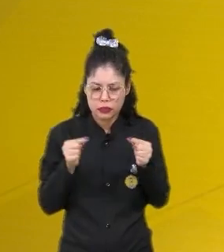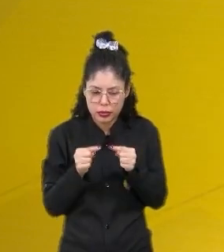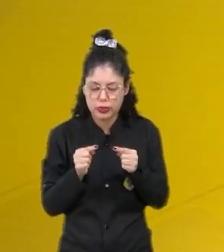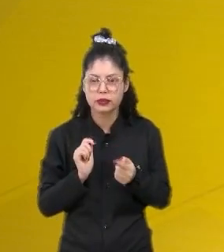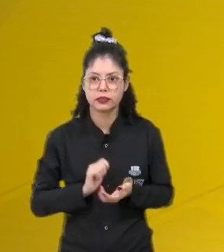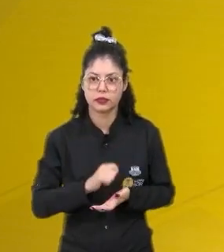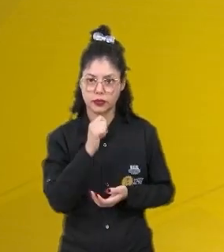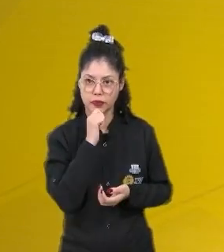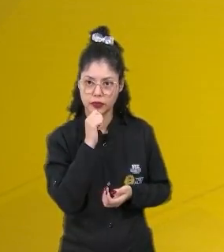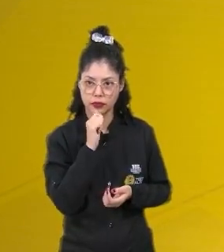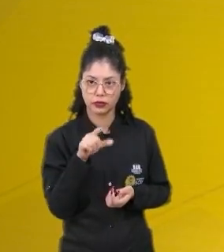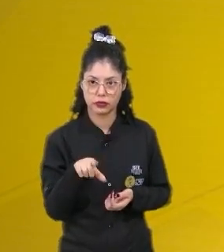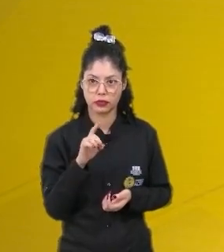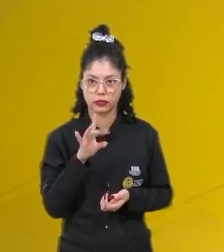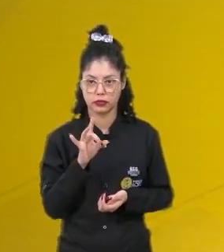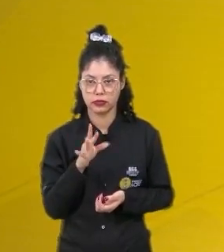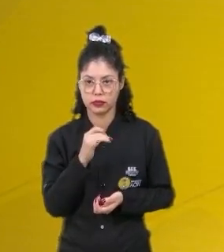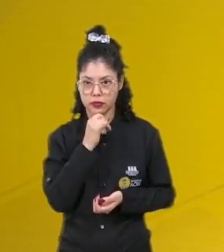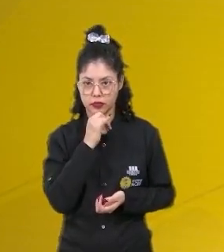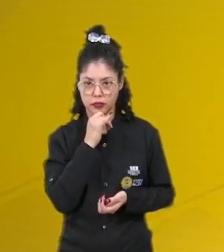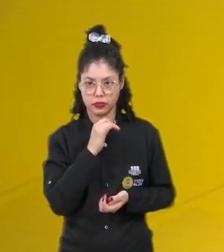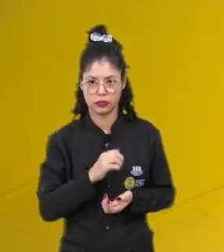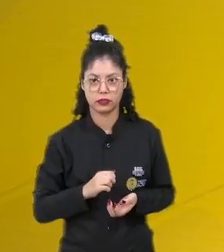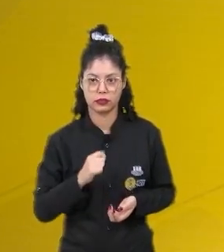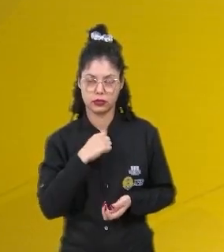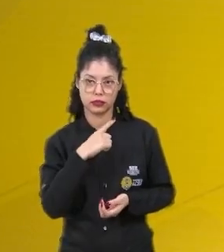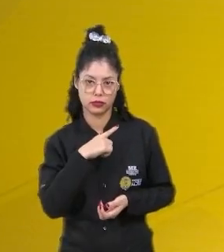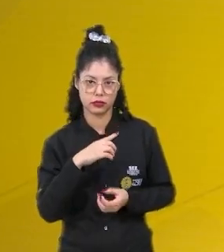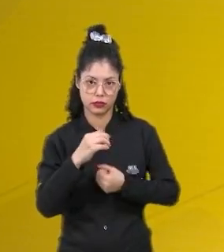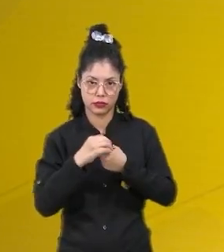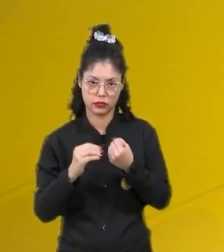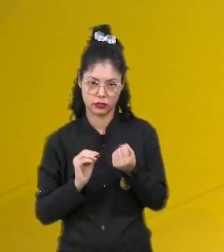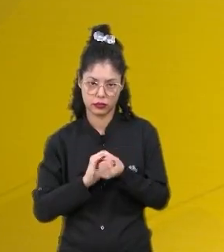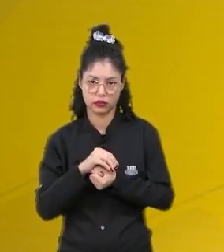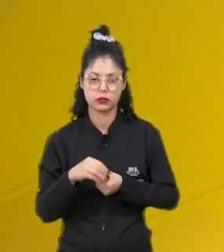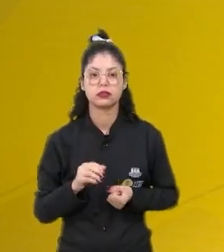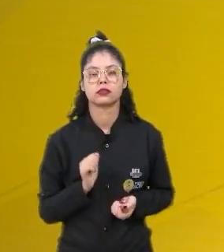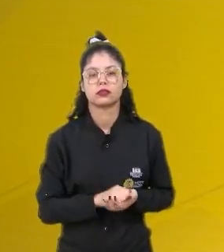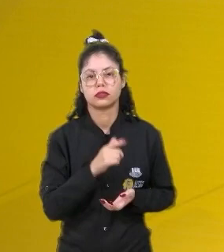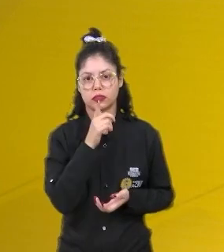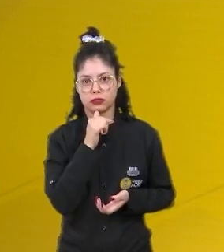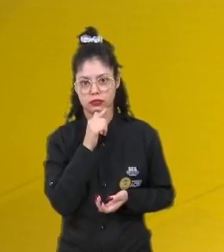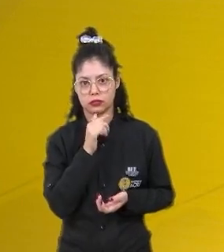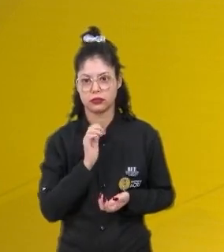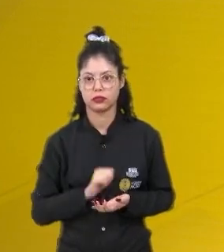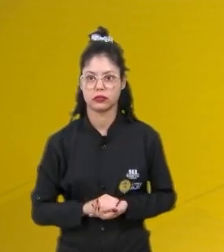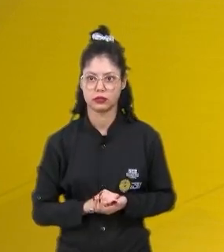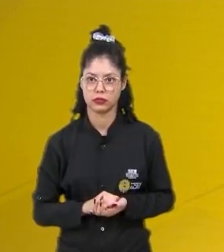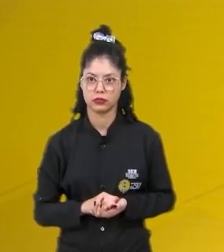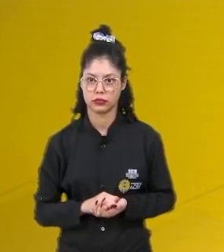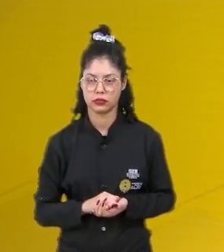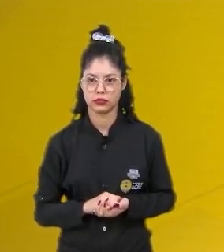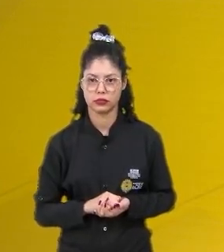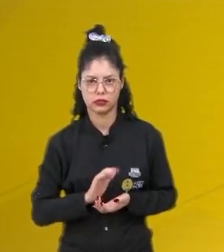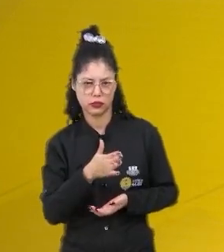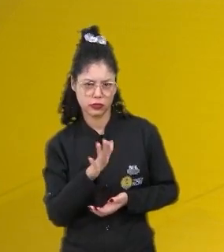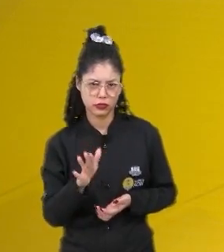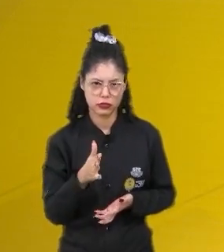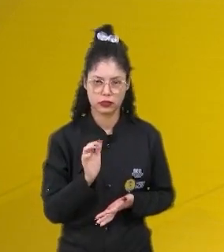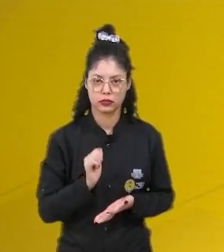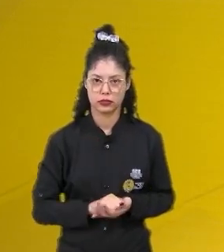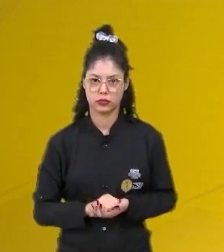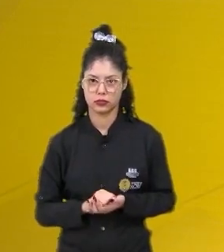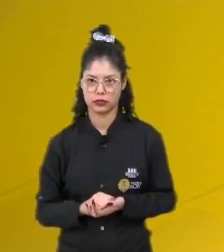apertadinhas, né? É só pegar como exemplo a água. No gasoso, as moléculas são dispersas. No líquido, elas são mais ou menos, estão ali,